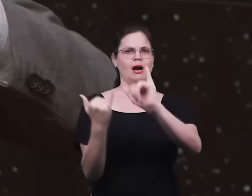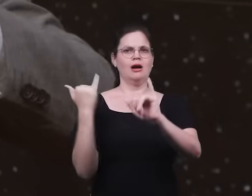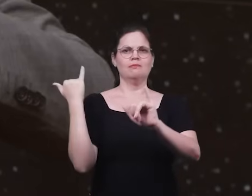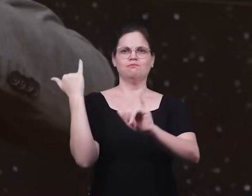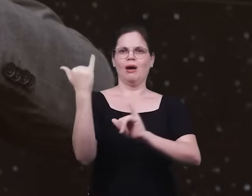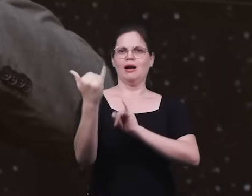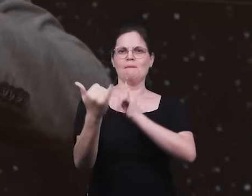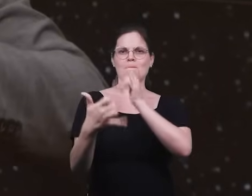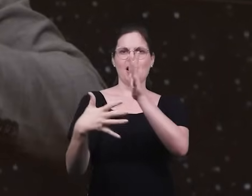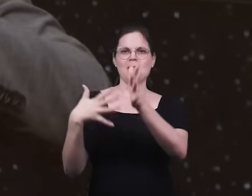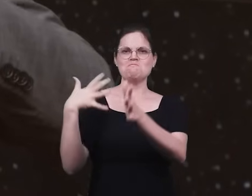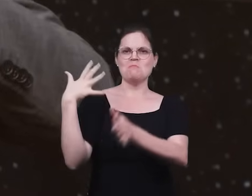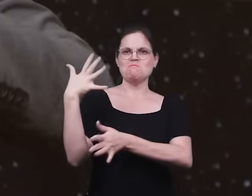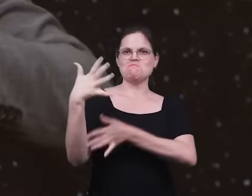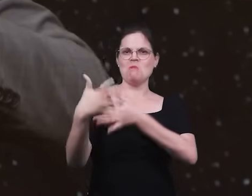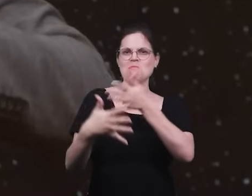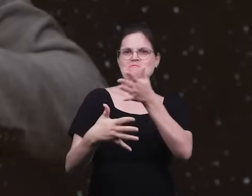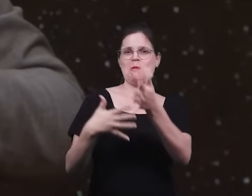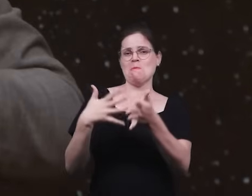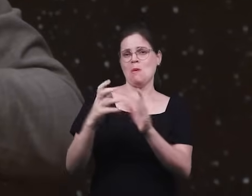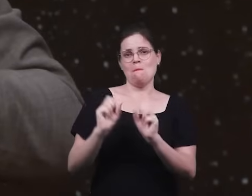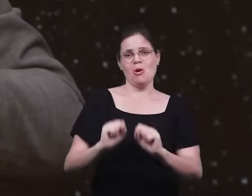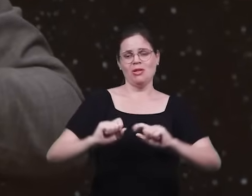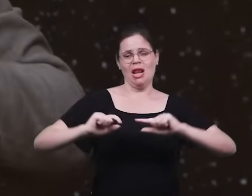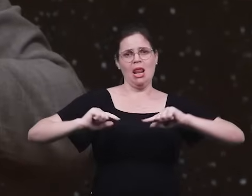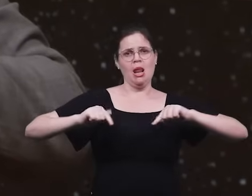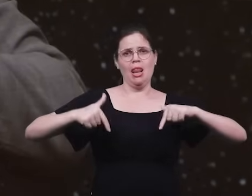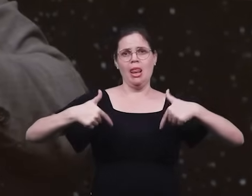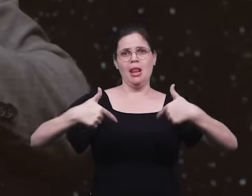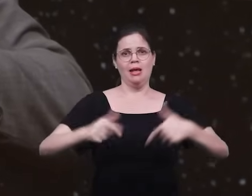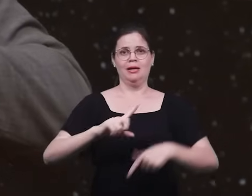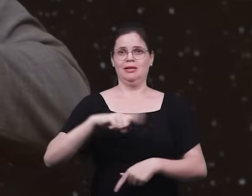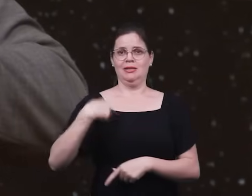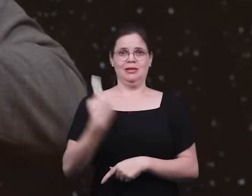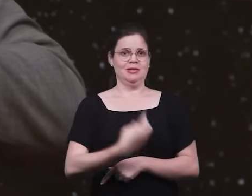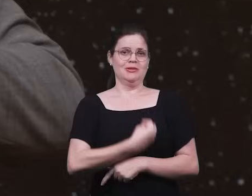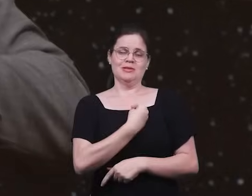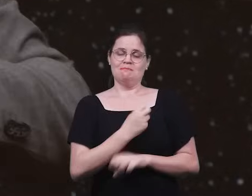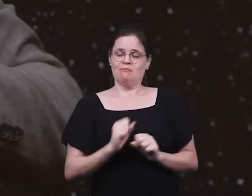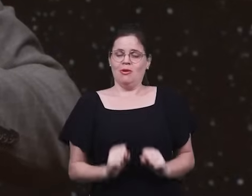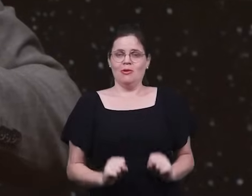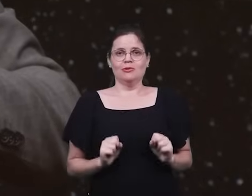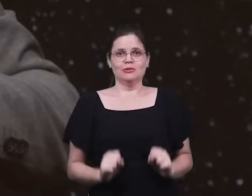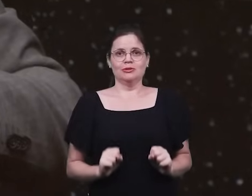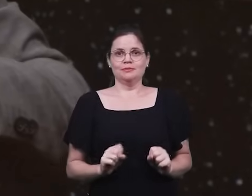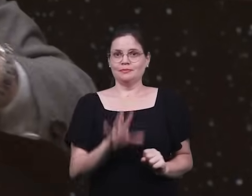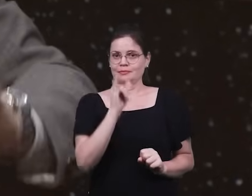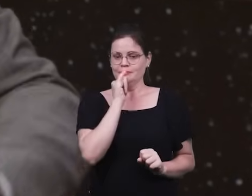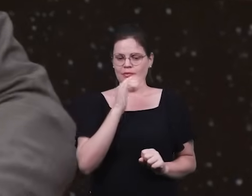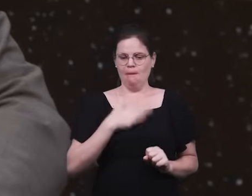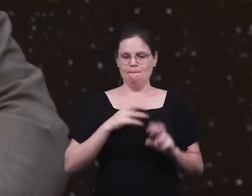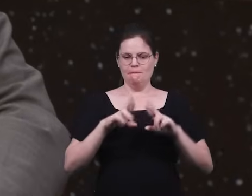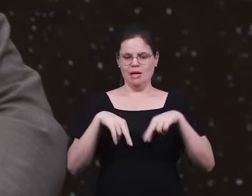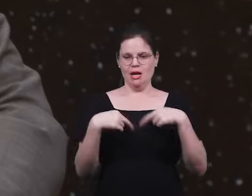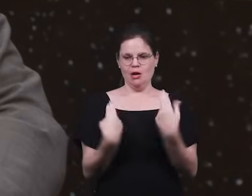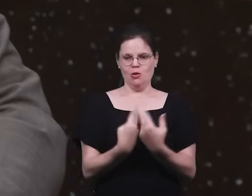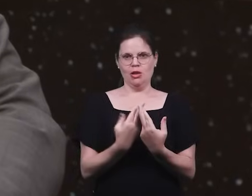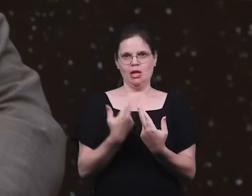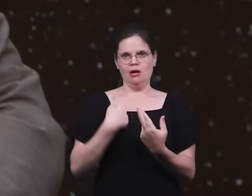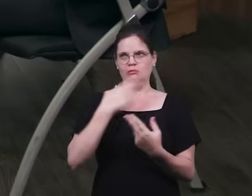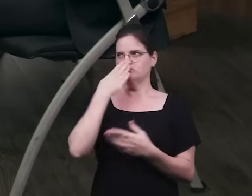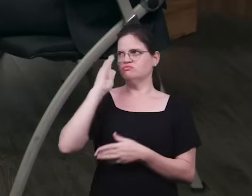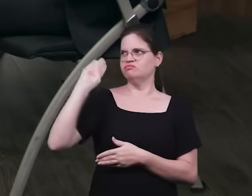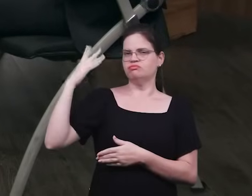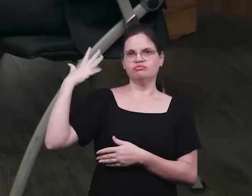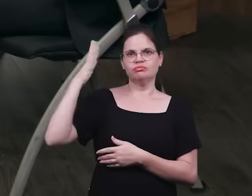tem aqui Total ação em nosso meio nós não podemos em nenhuma reunião Nossa não ter o espírito santo glória